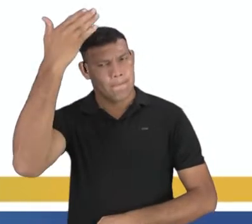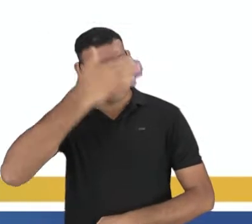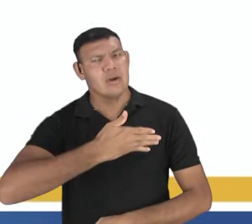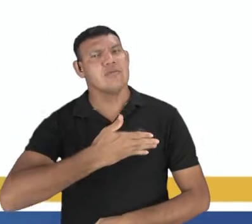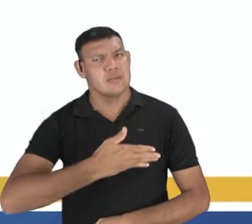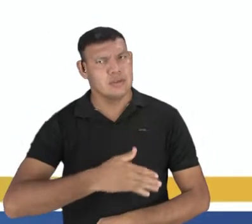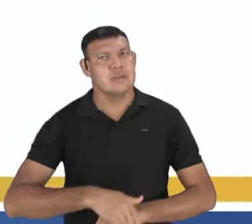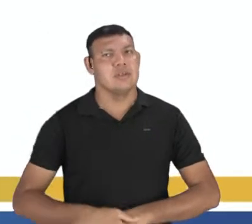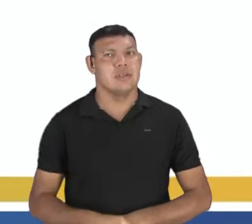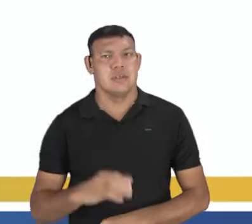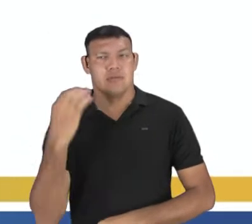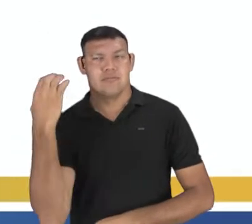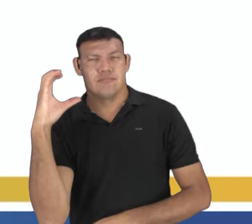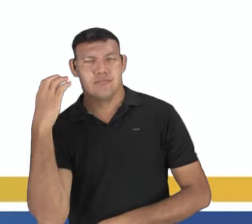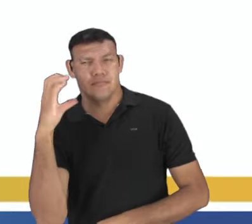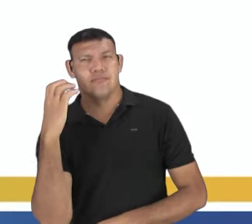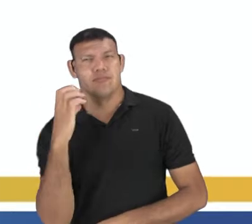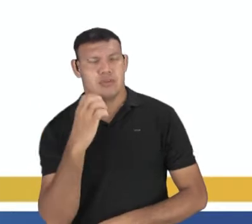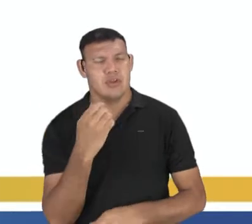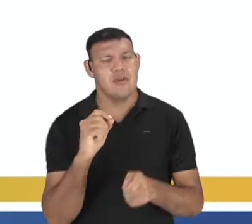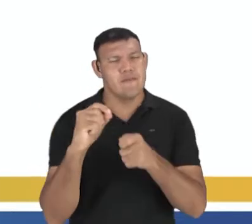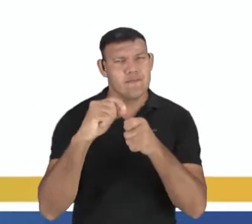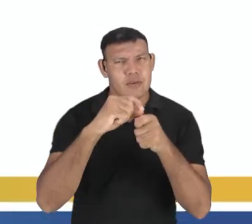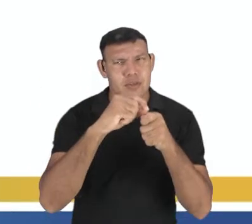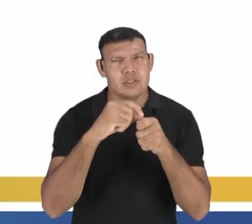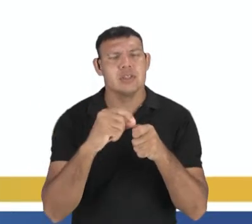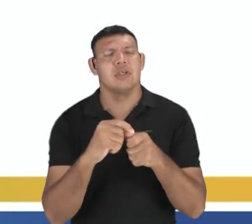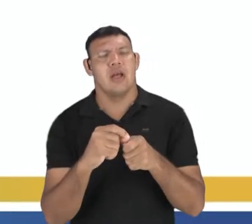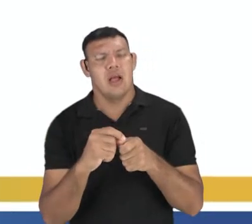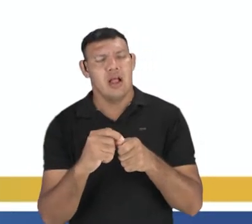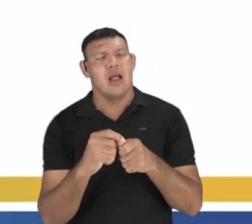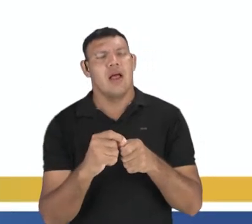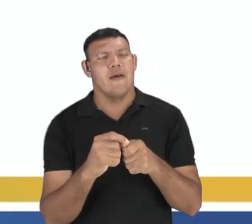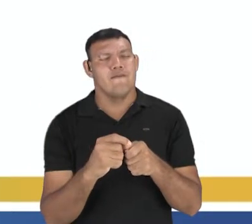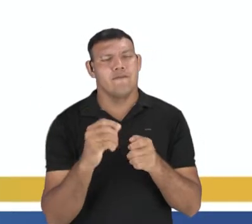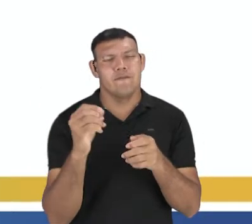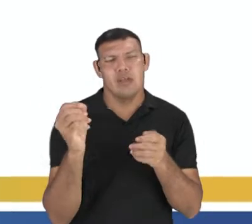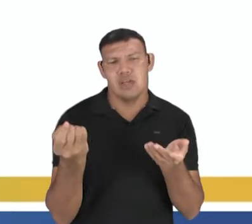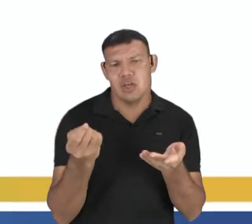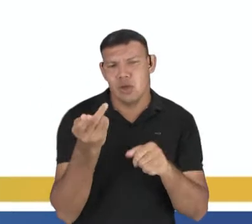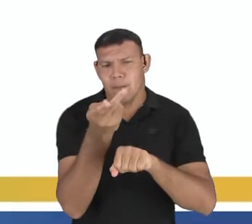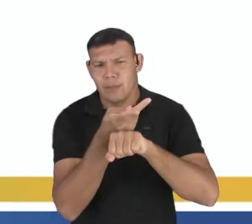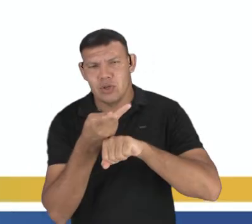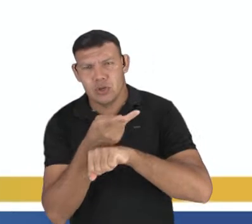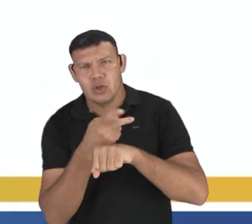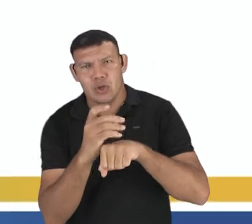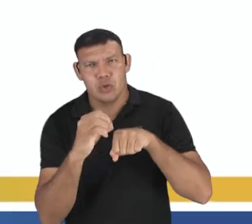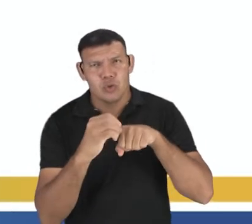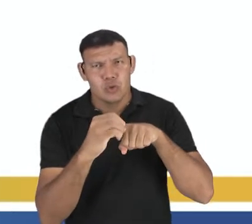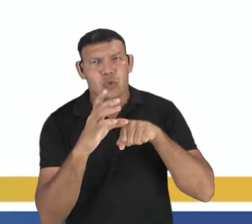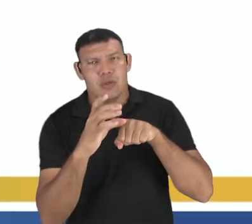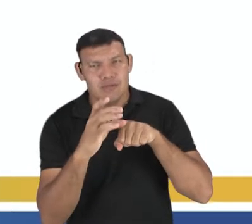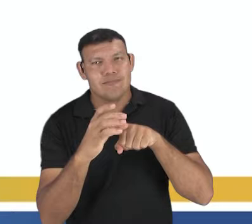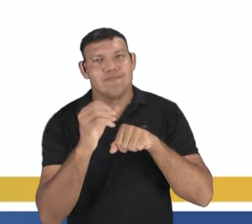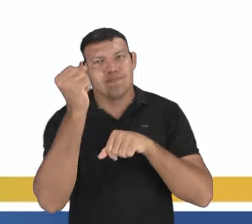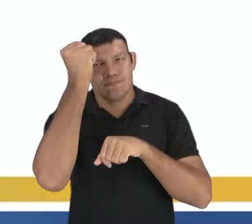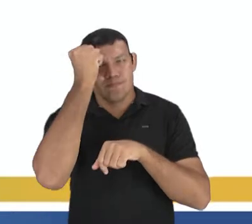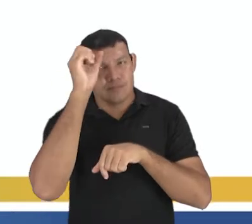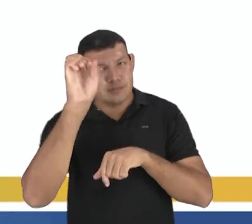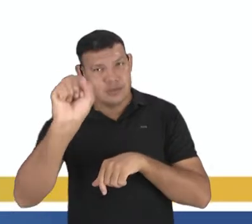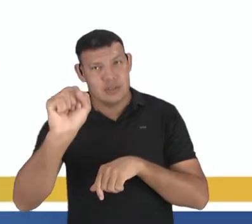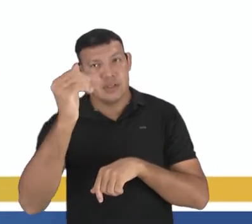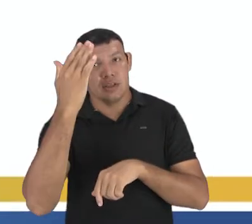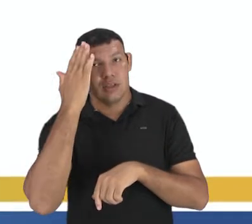quando ele quer formular, quando ele quer construir um saber, ele procura logo a falsibilidade daquele saber. Então,